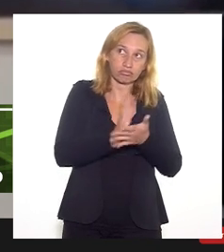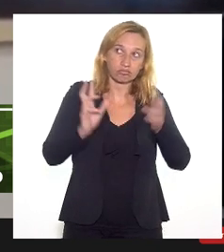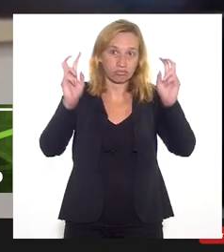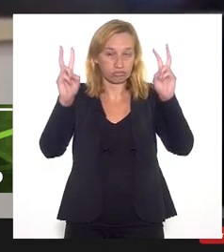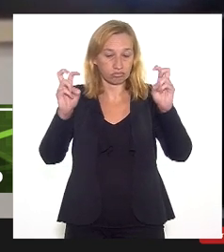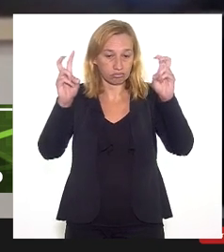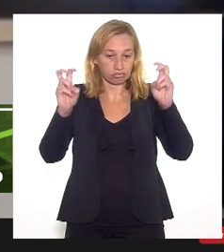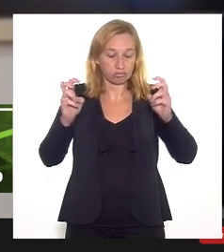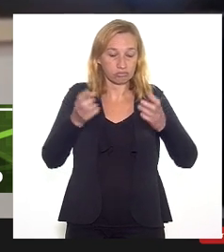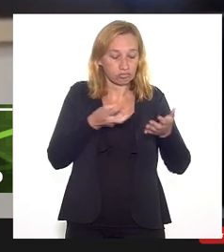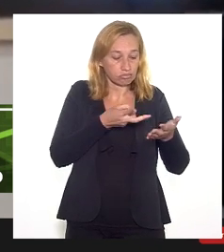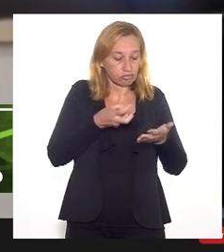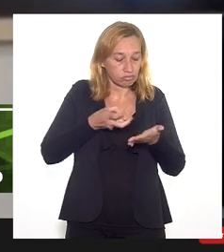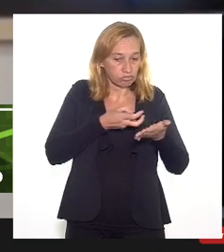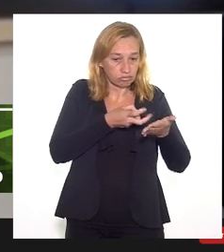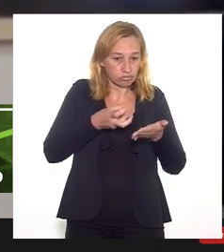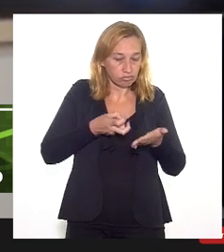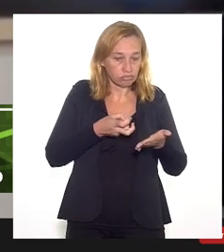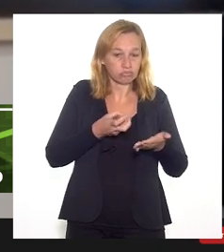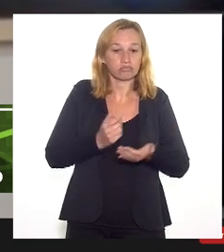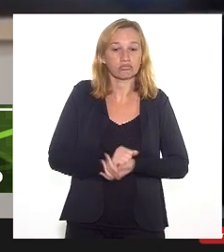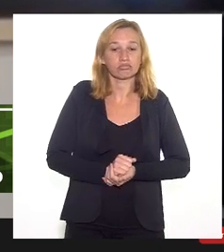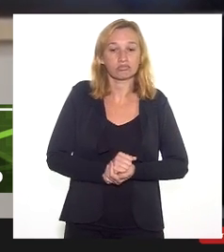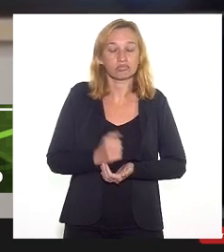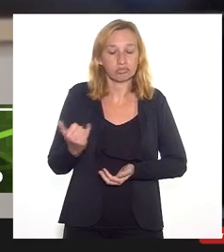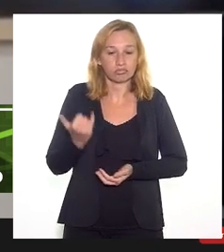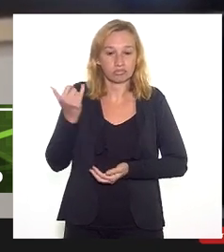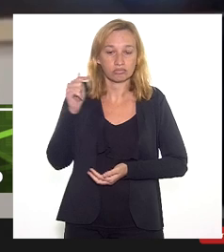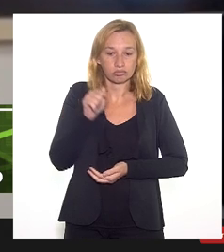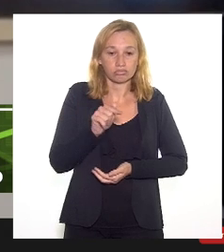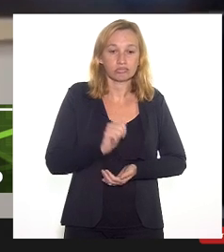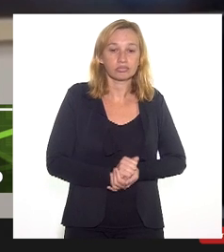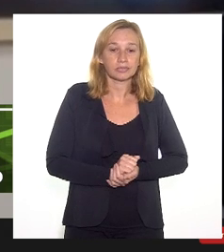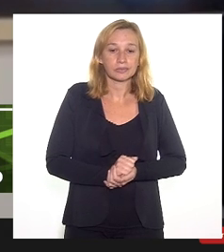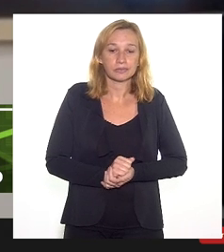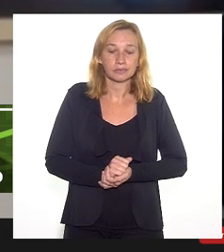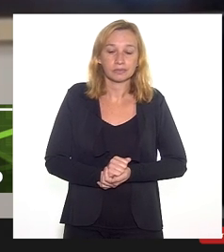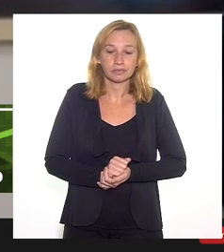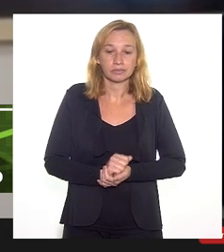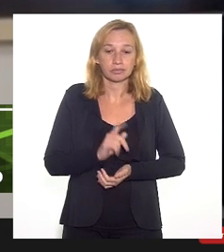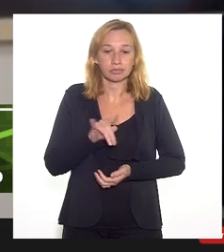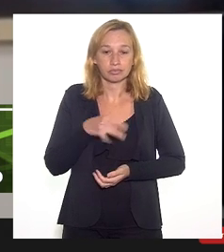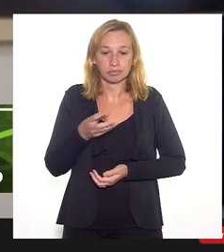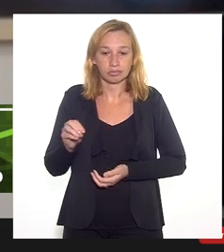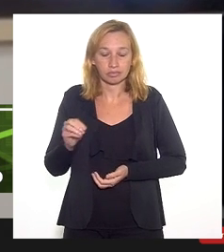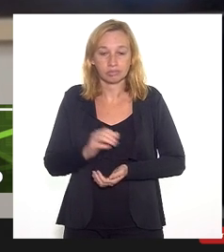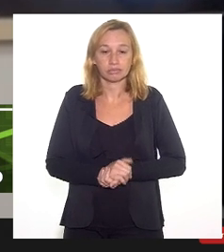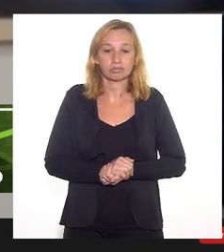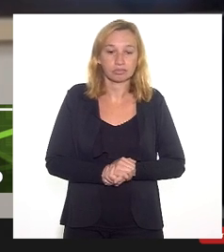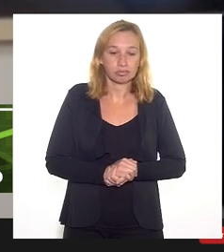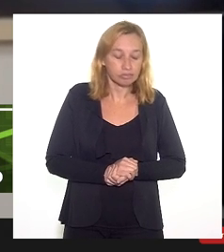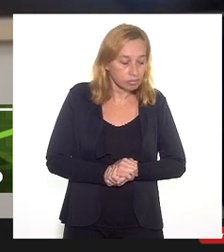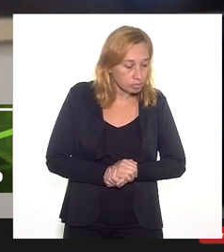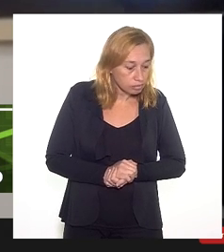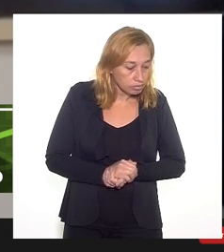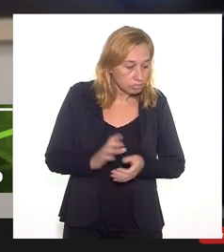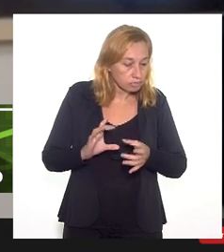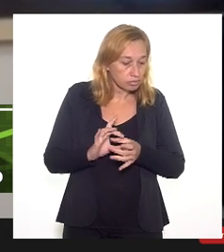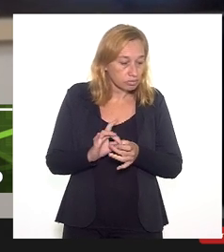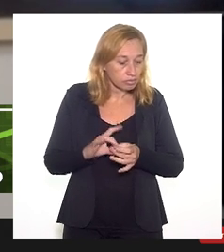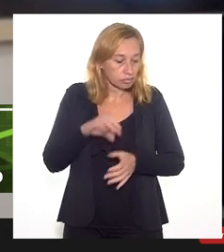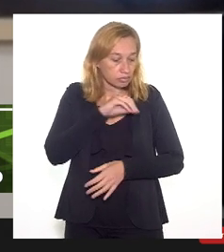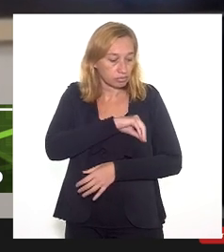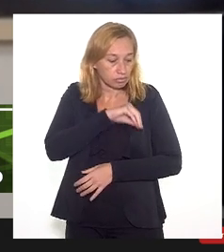reparo que são questões relevantes aqui a questão das progressões a questão da atualização salarial